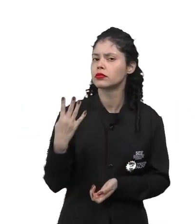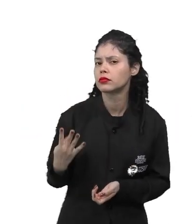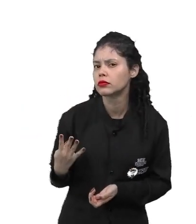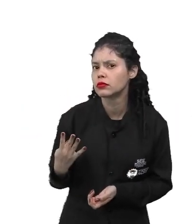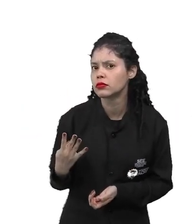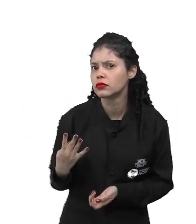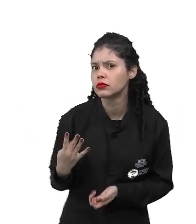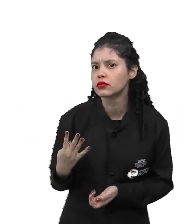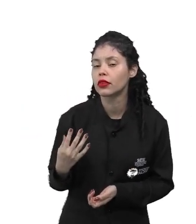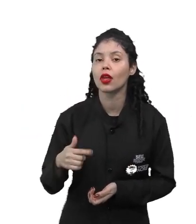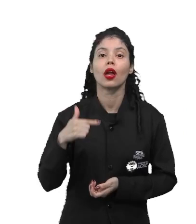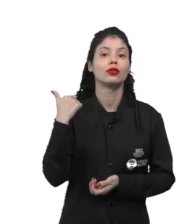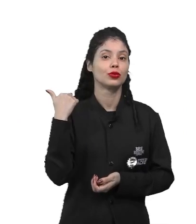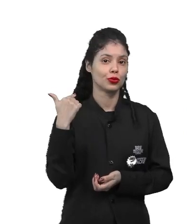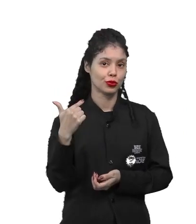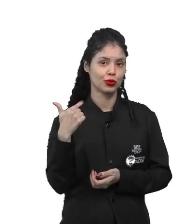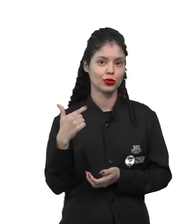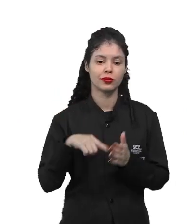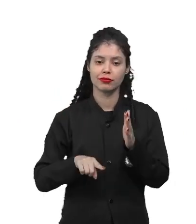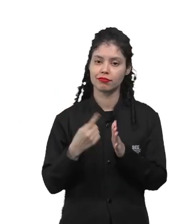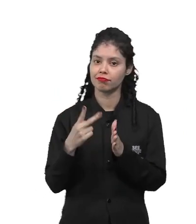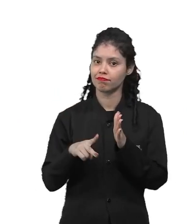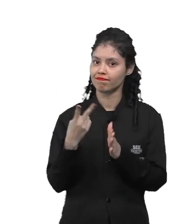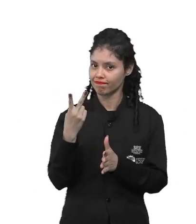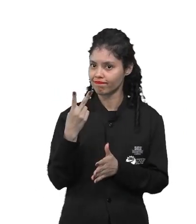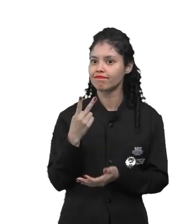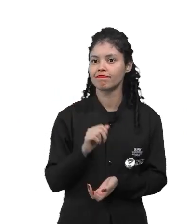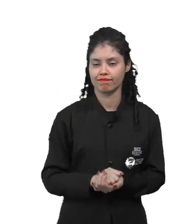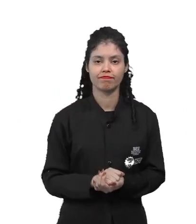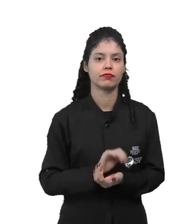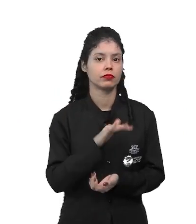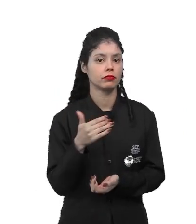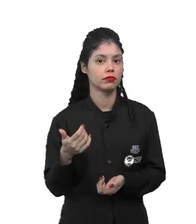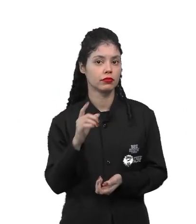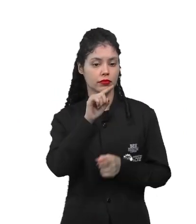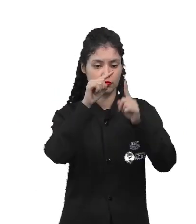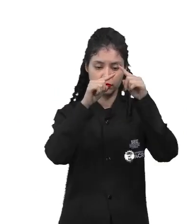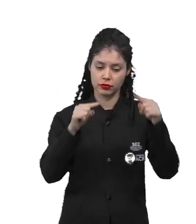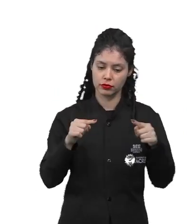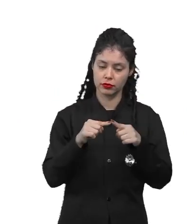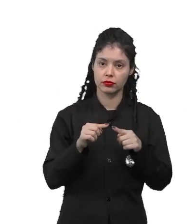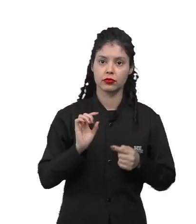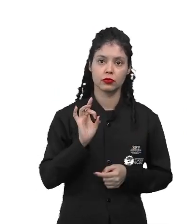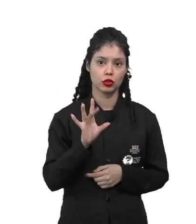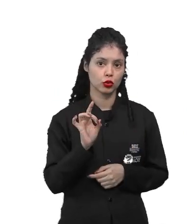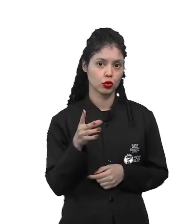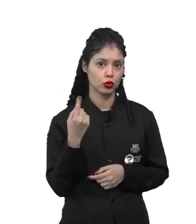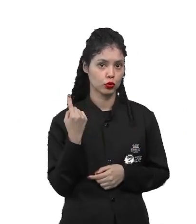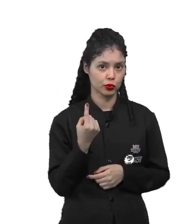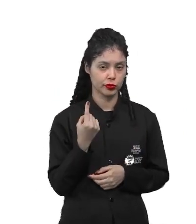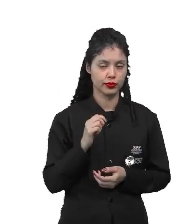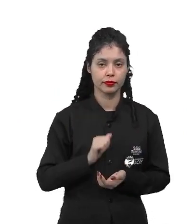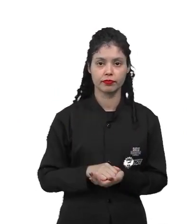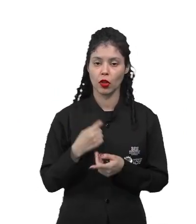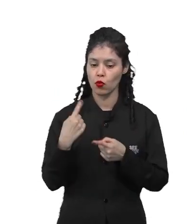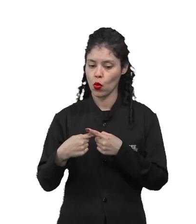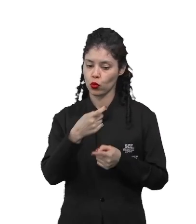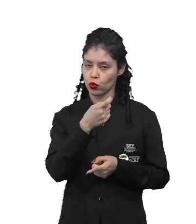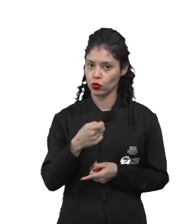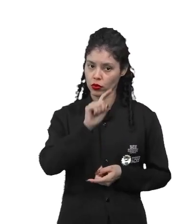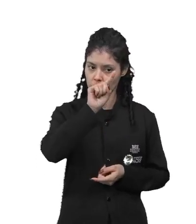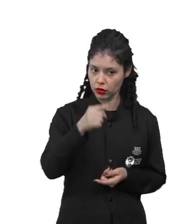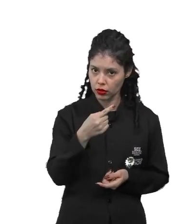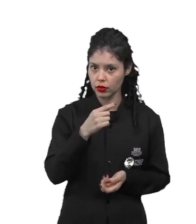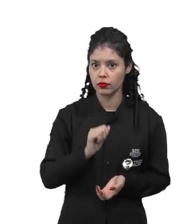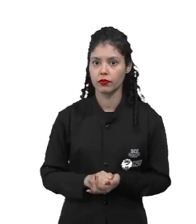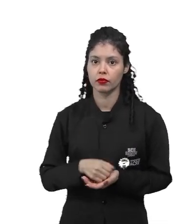vezes? 2 vezes. Guarda essa informação. Quando o delta for igual a zero, toca apenas 1 vez. Por quê? Porque x' vai ser